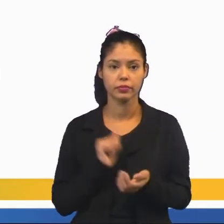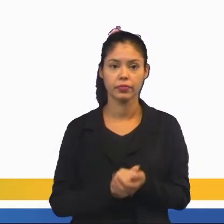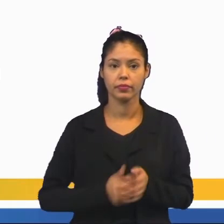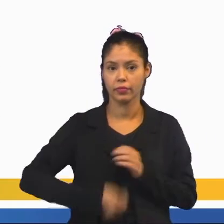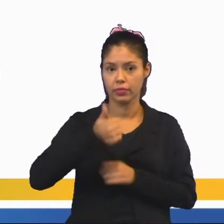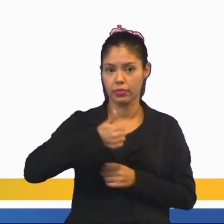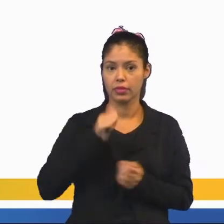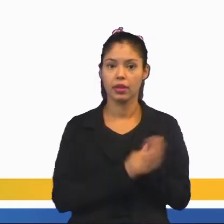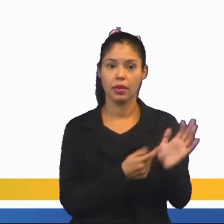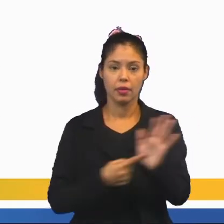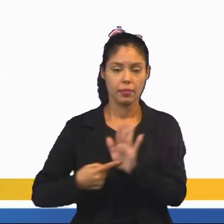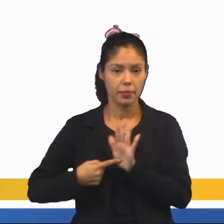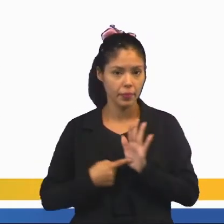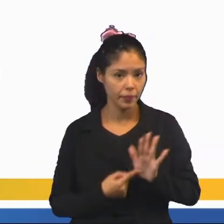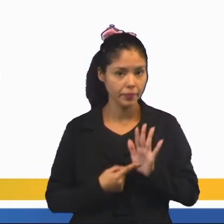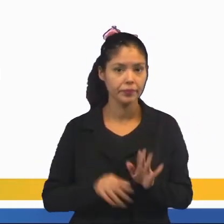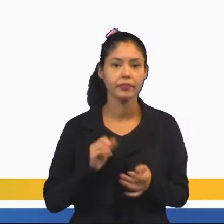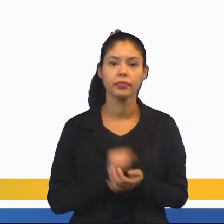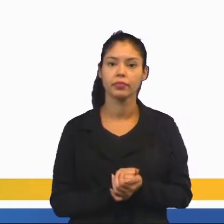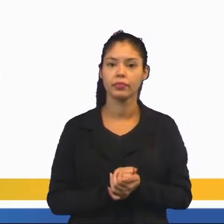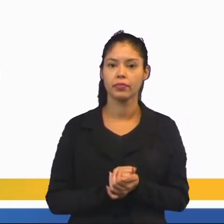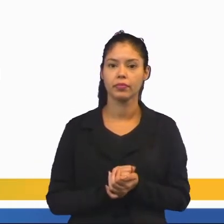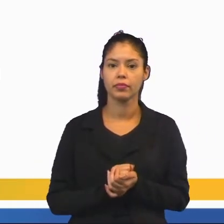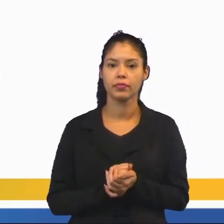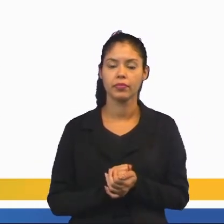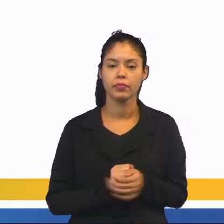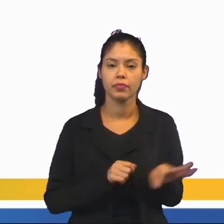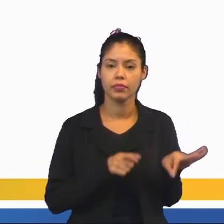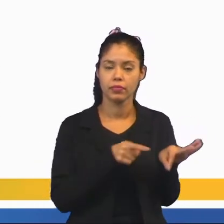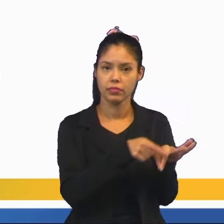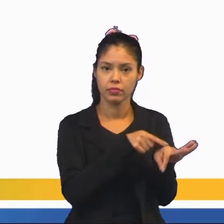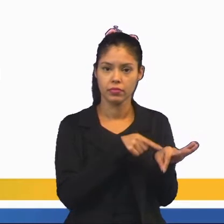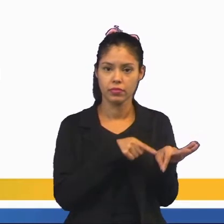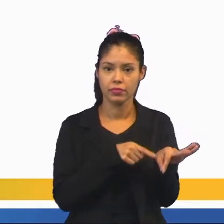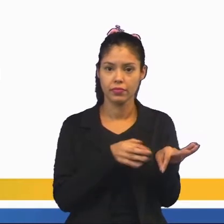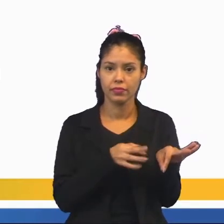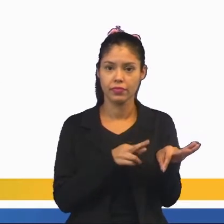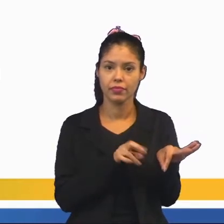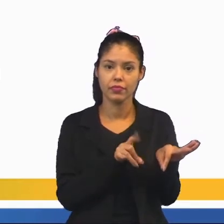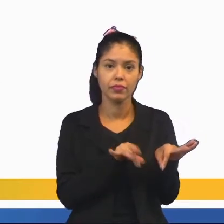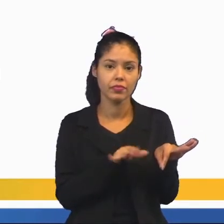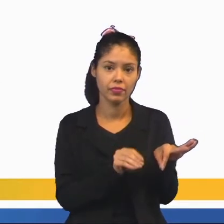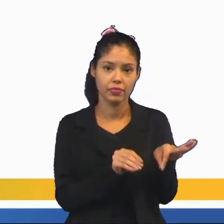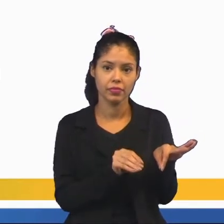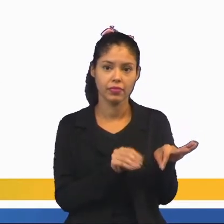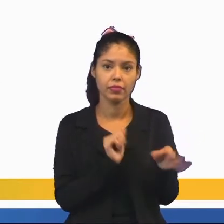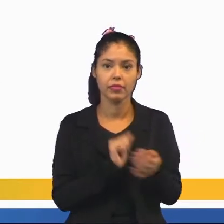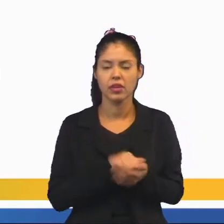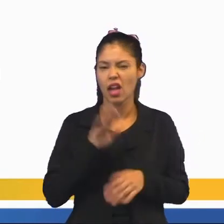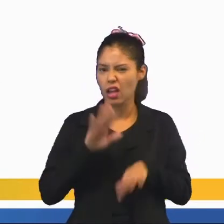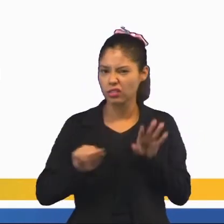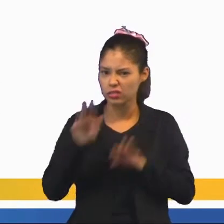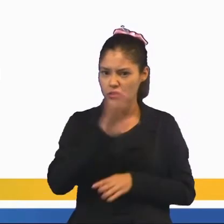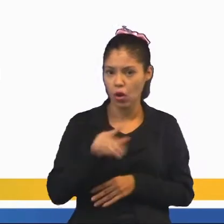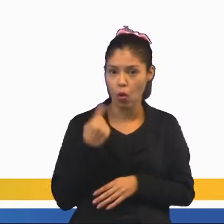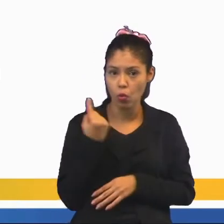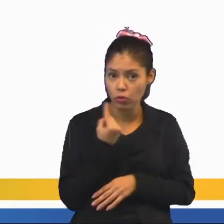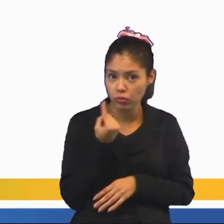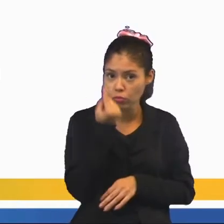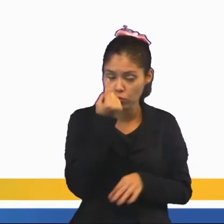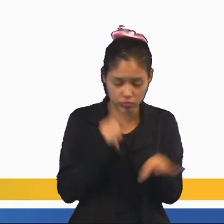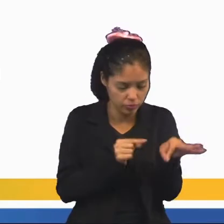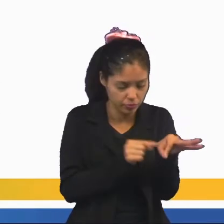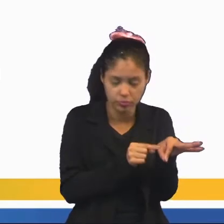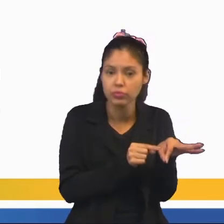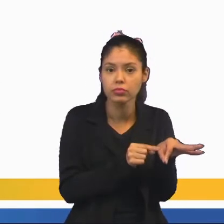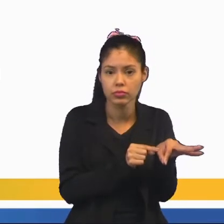O primária apresenta-se de forma de uma ferida, geralmente